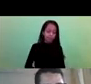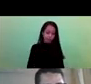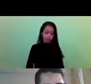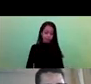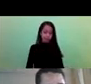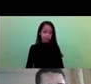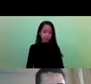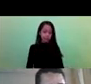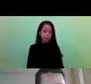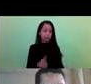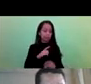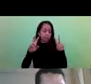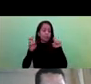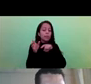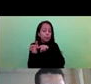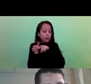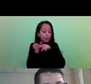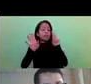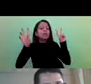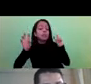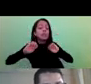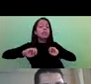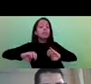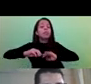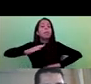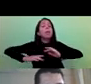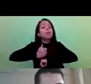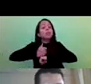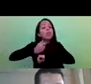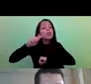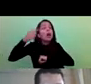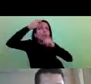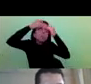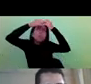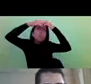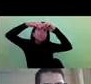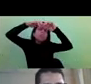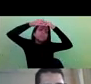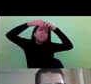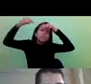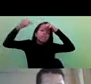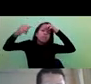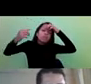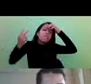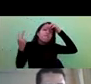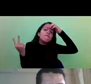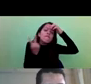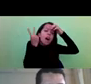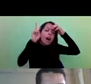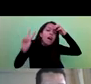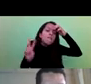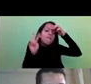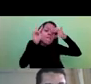sobre educação profissional, sobre educação. Quais são os valores que estão